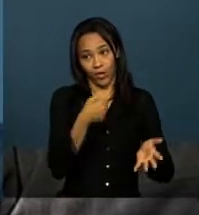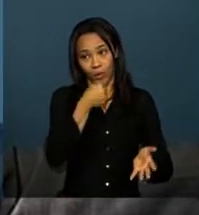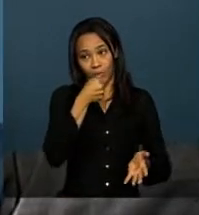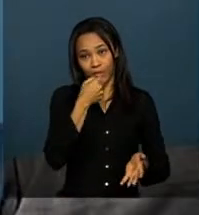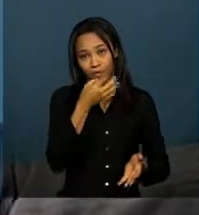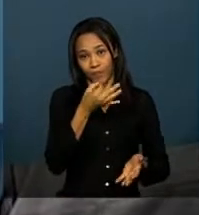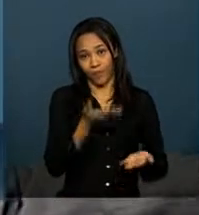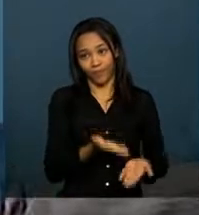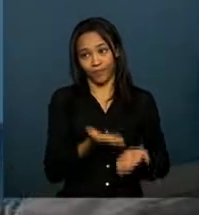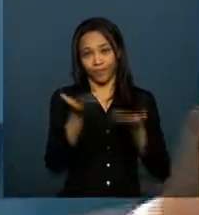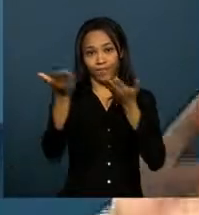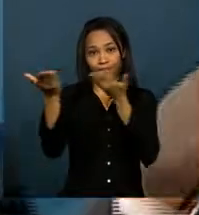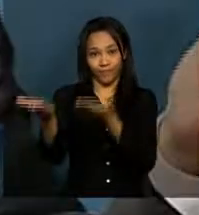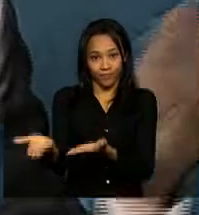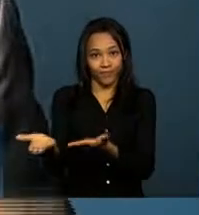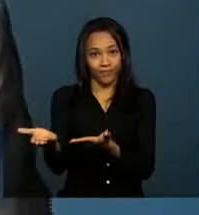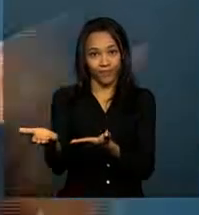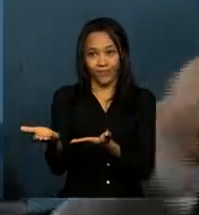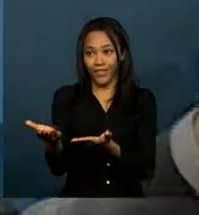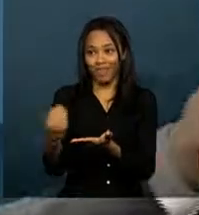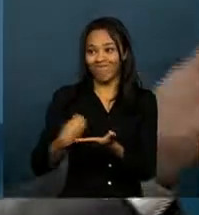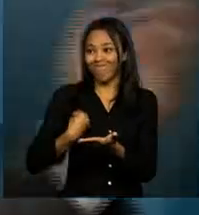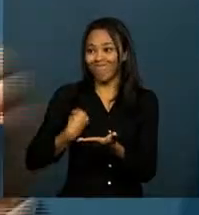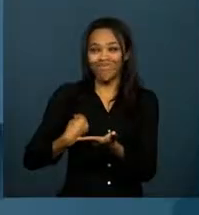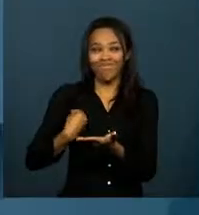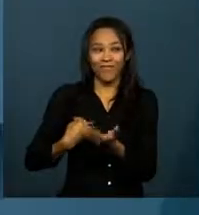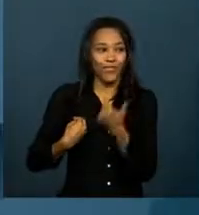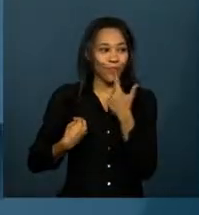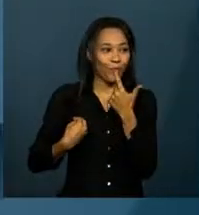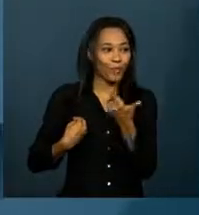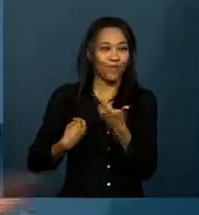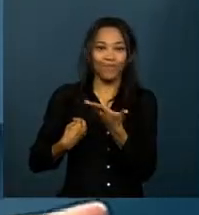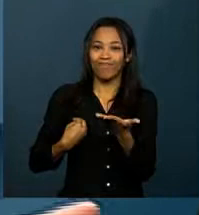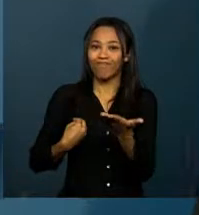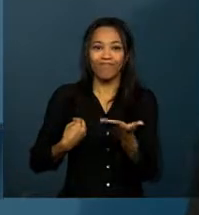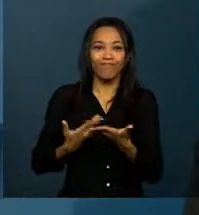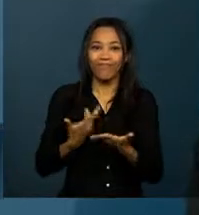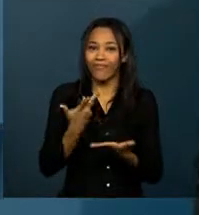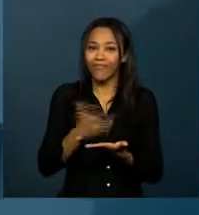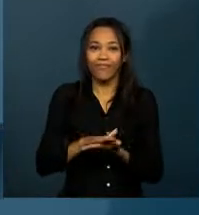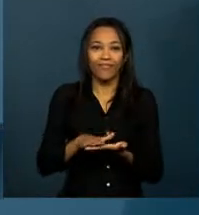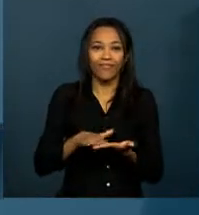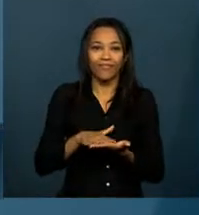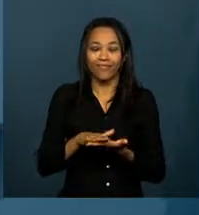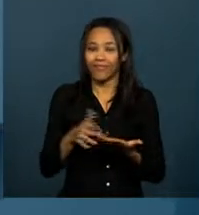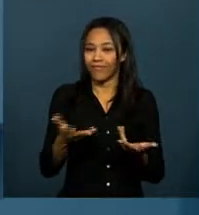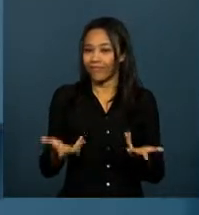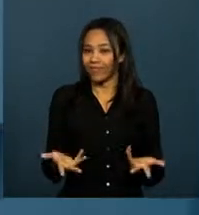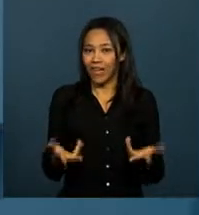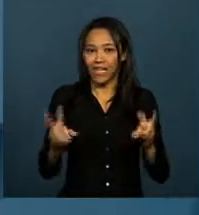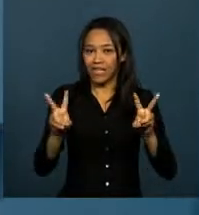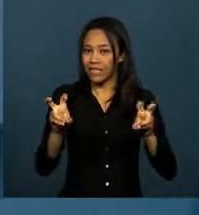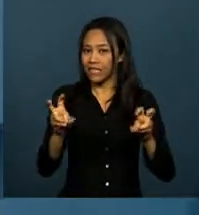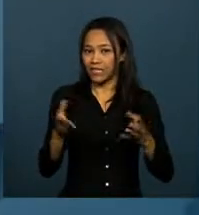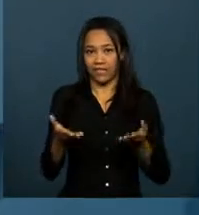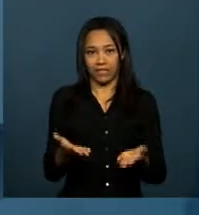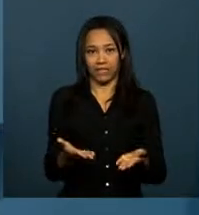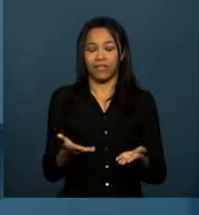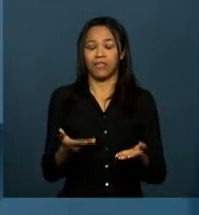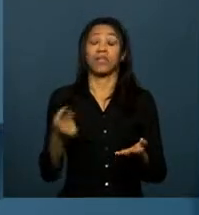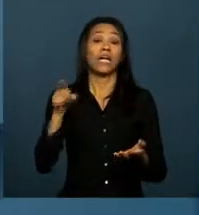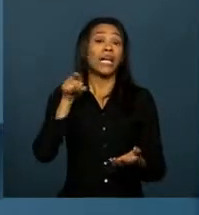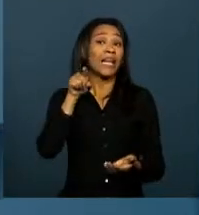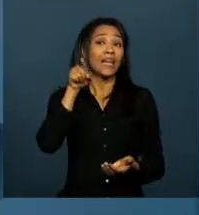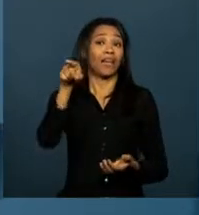ministro. É verdade, ele não está aqui. Então, não posso mais passar para o Berzoini. Então, não cabe a mim falar sobre isso. O